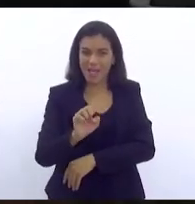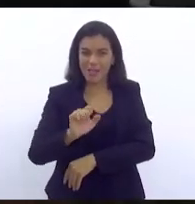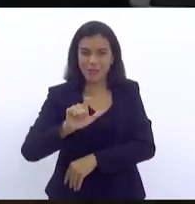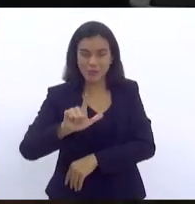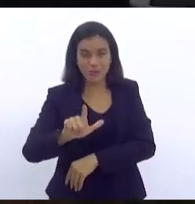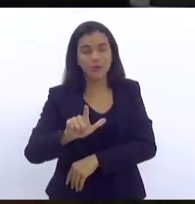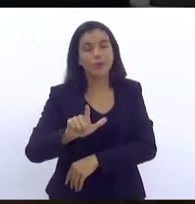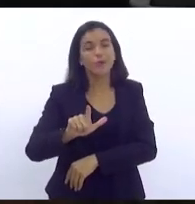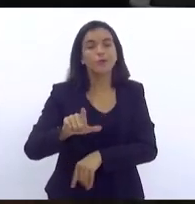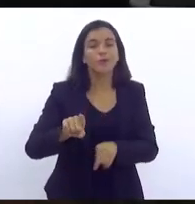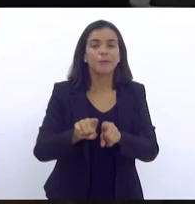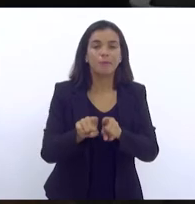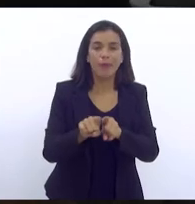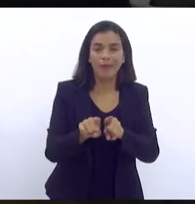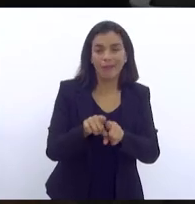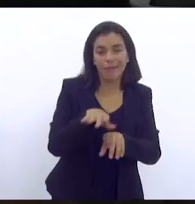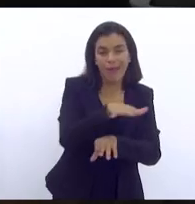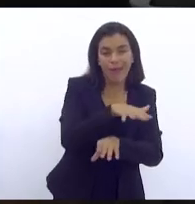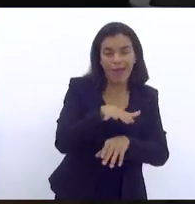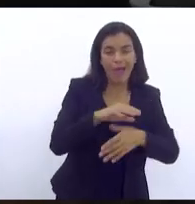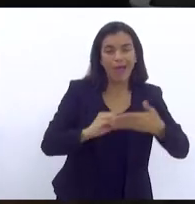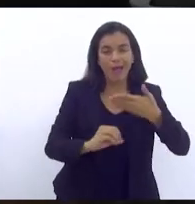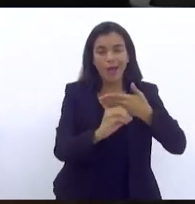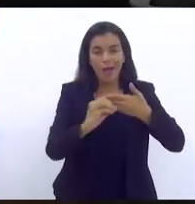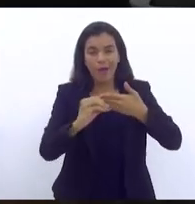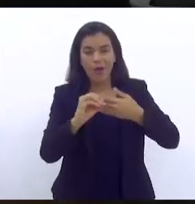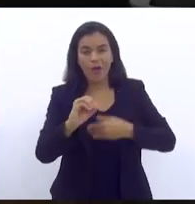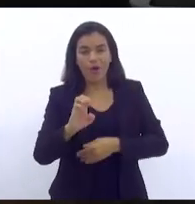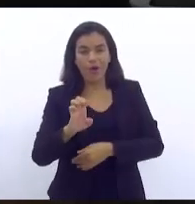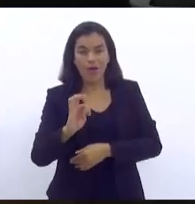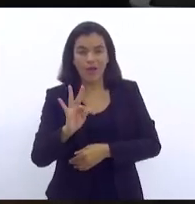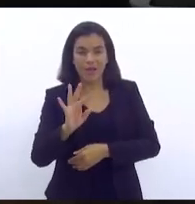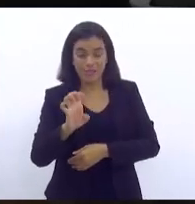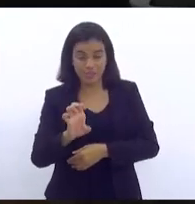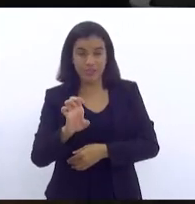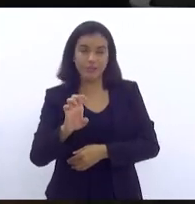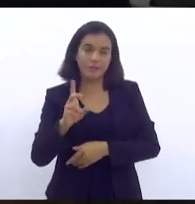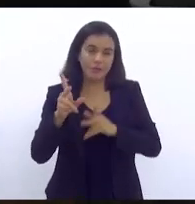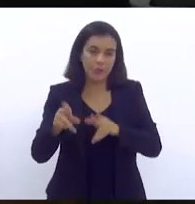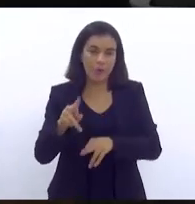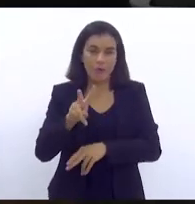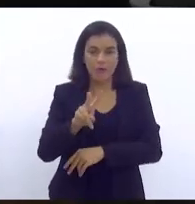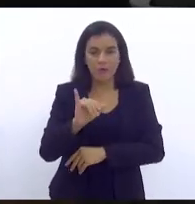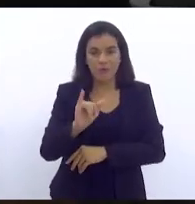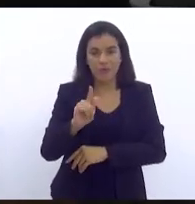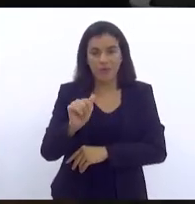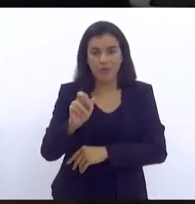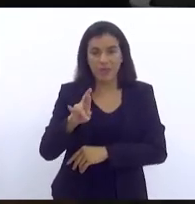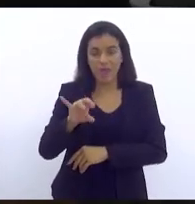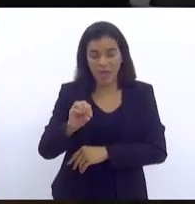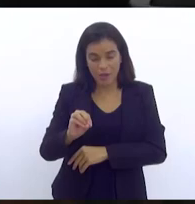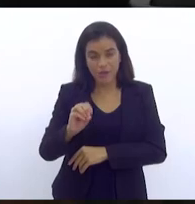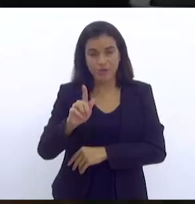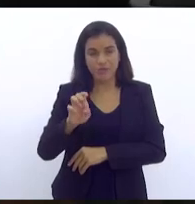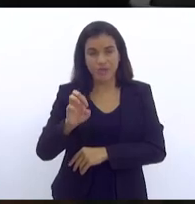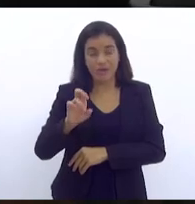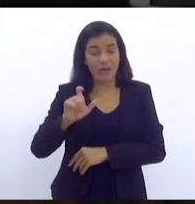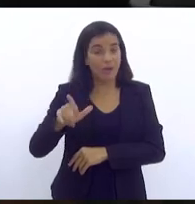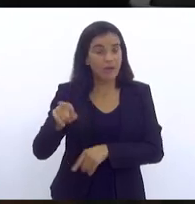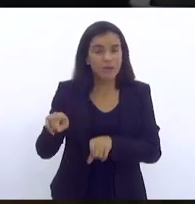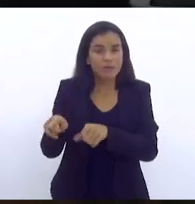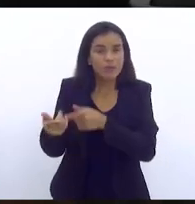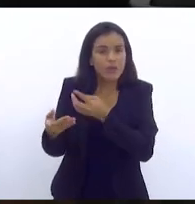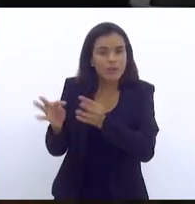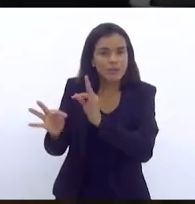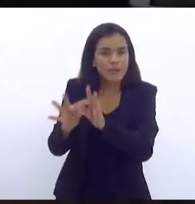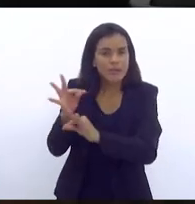da do início ali da Zona Oeste Vigário Geral que não tem o tratamento do esgoto e que muitas vezes são responsabilizadas